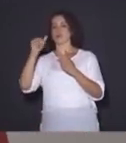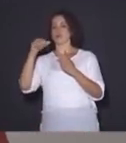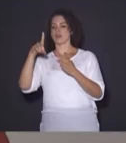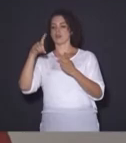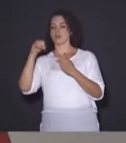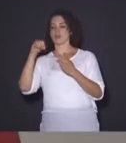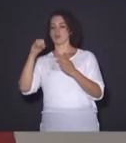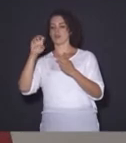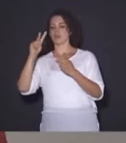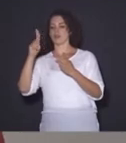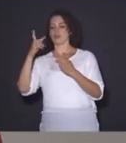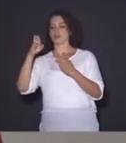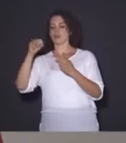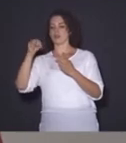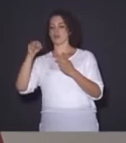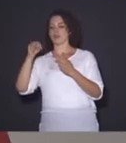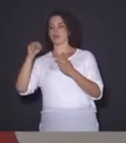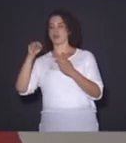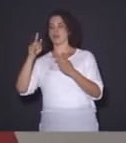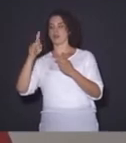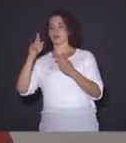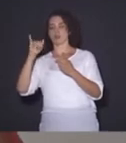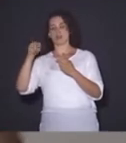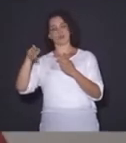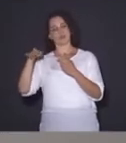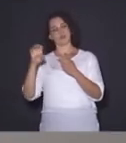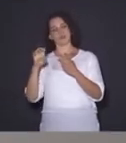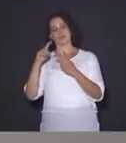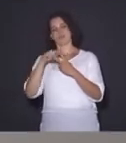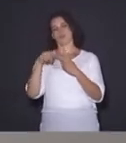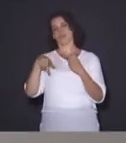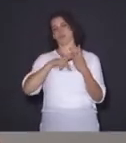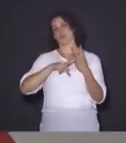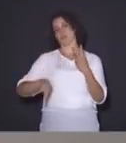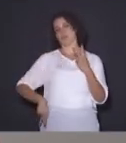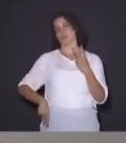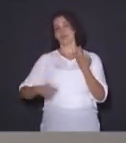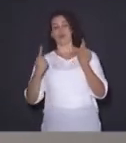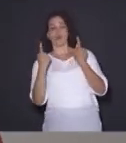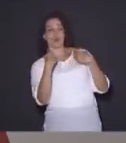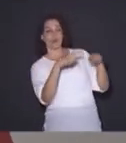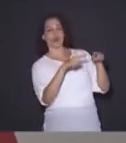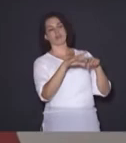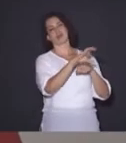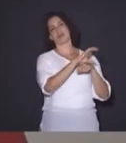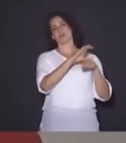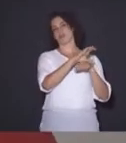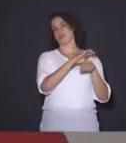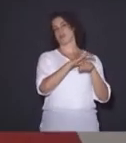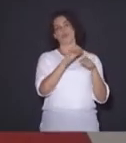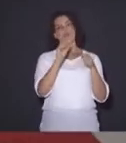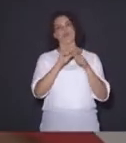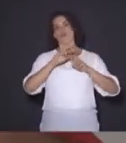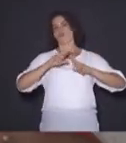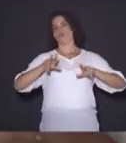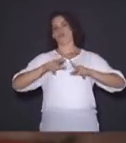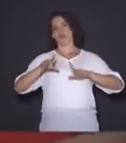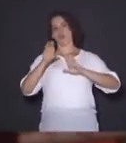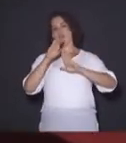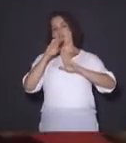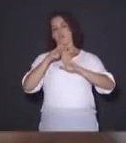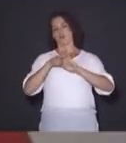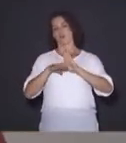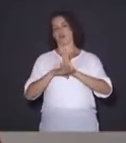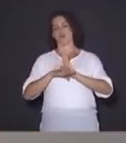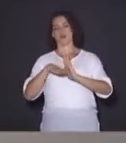na contramão do que acossam propunha e ao invés de proibi elementar um programa desenvolvimento implementar um programa de